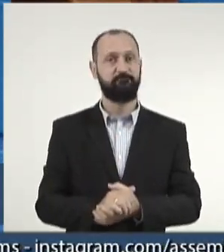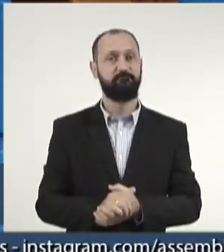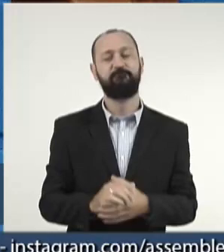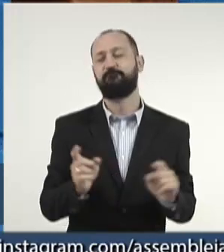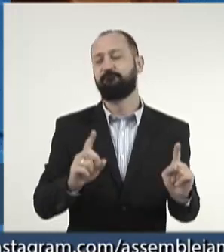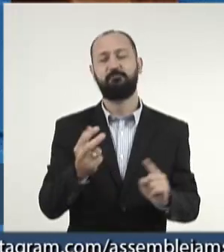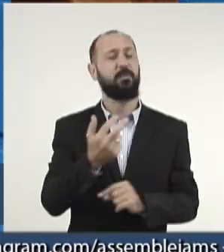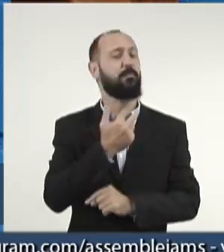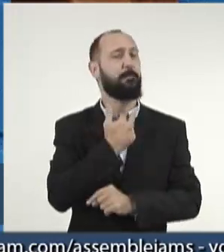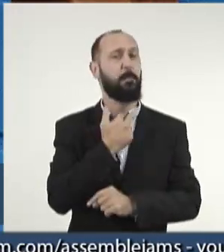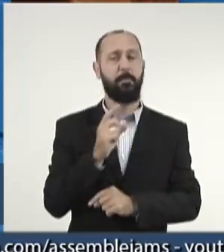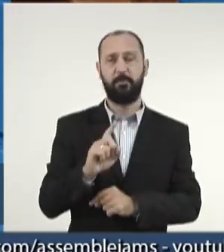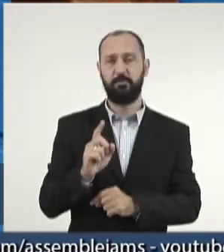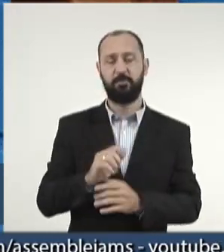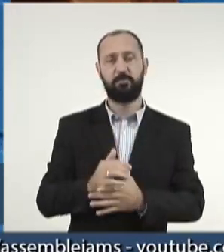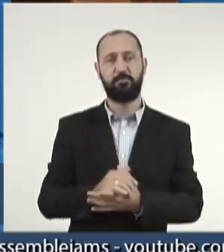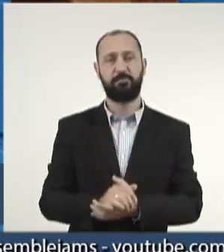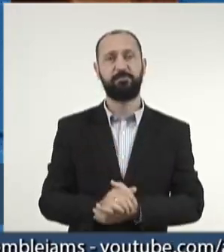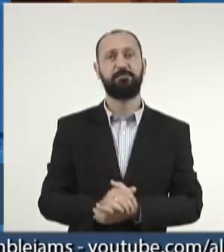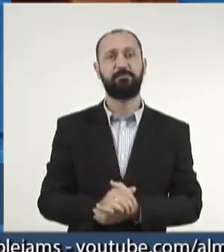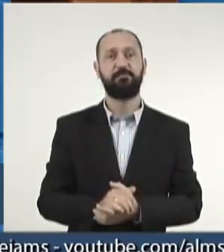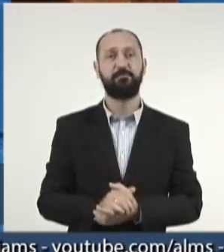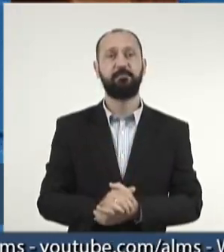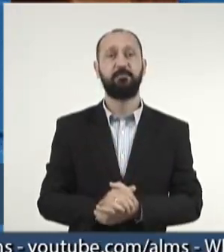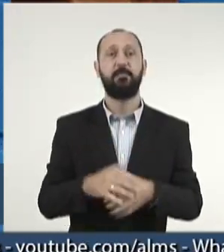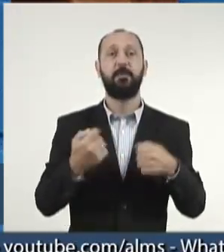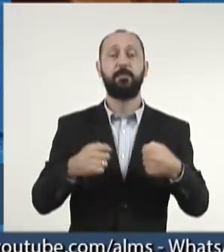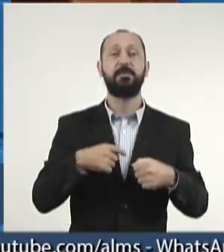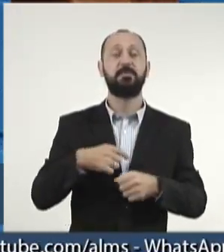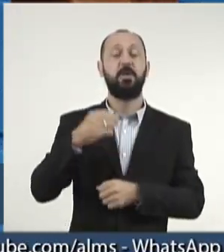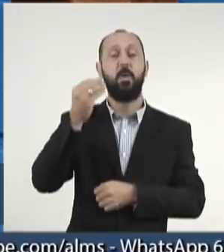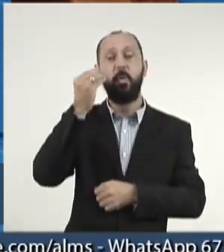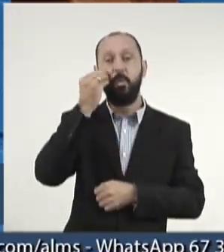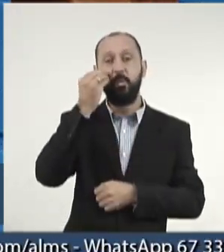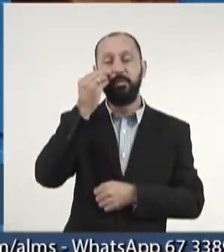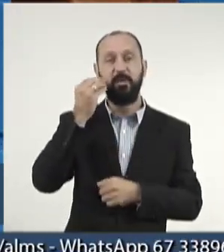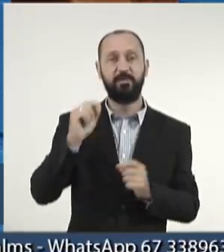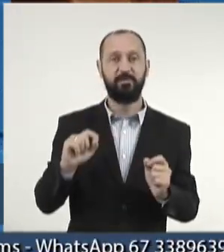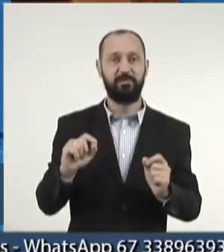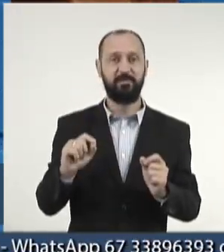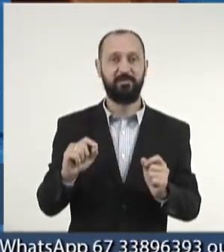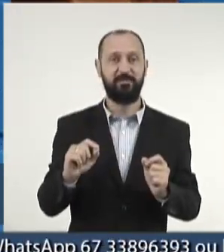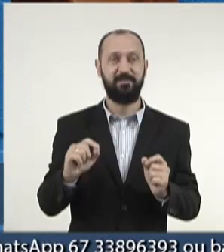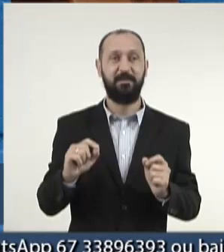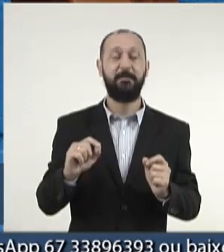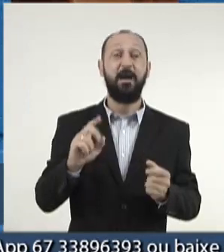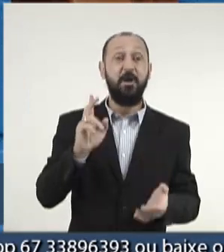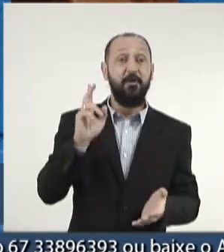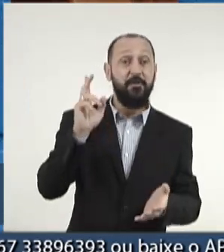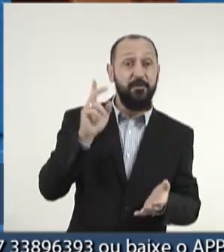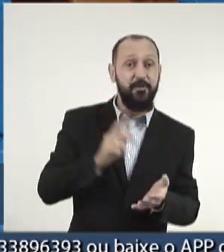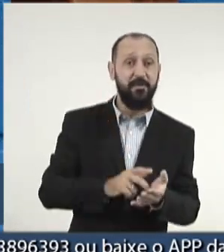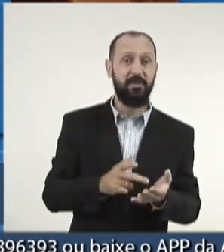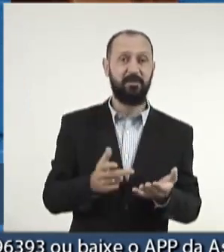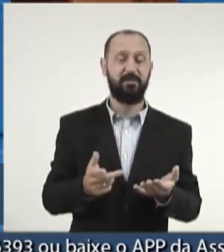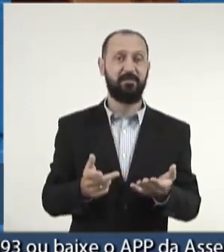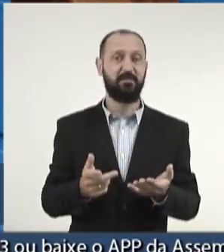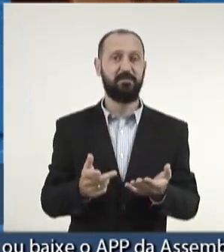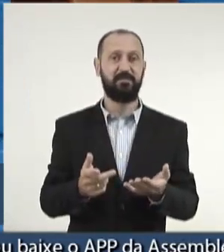Não, não pode ser assim. Tem que ser um teste para, de fato,